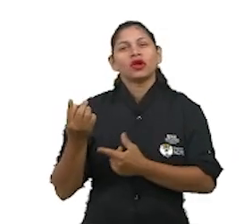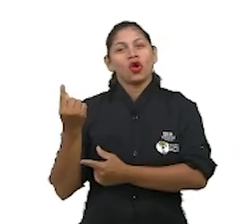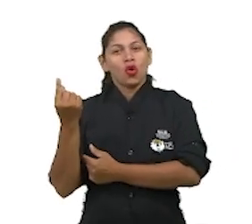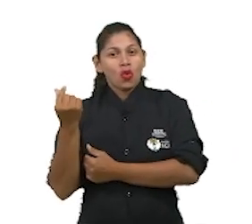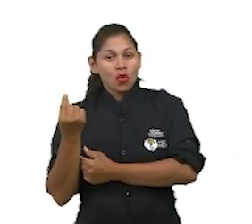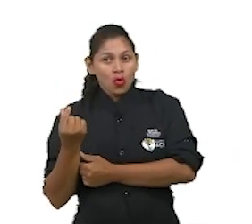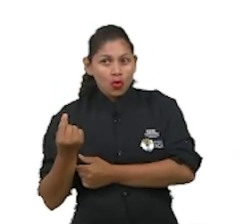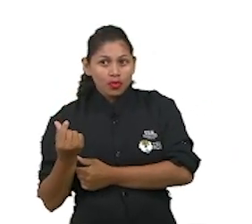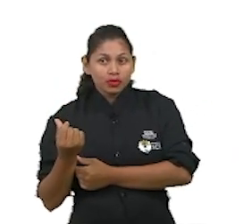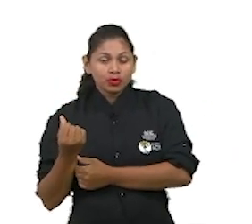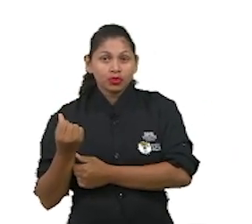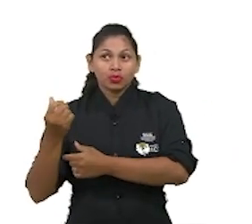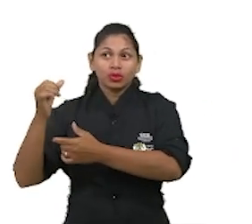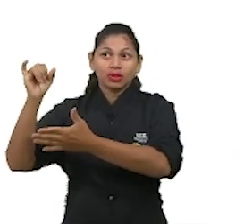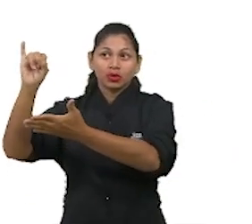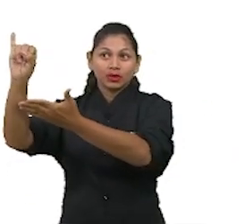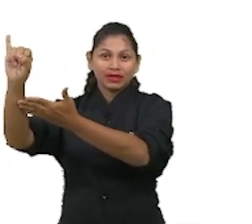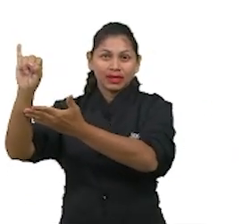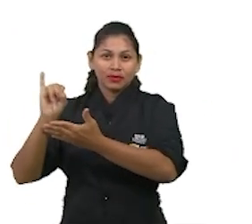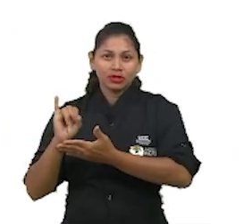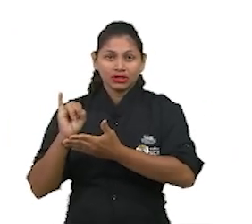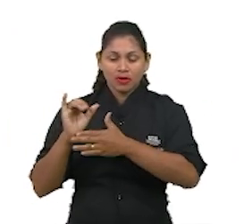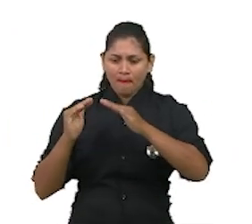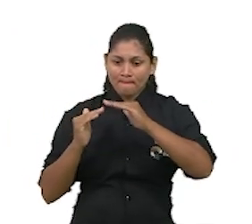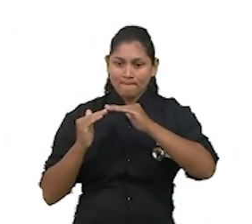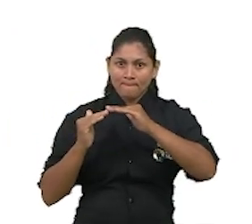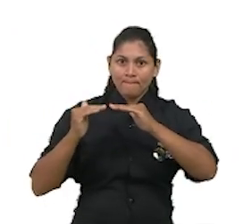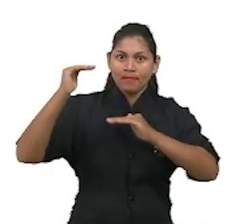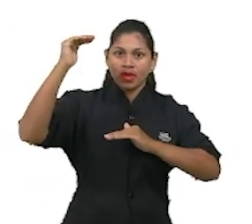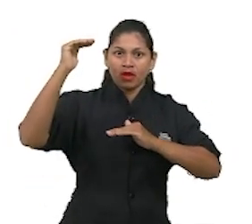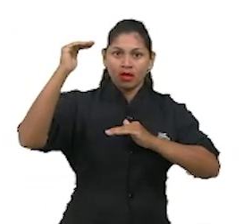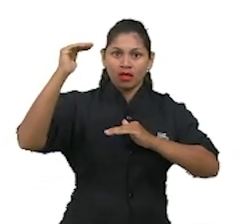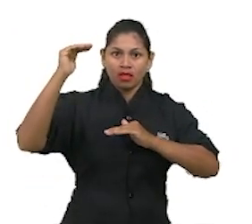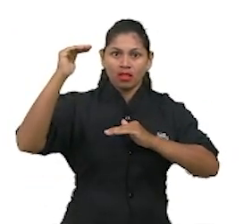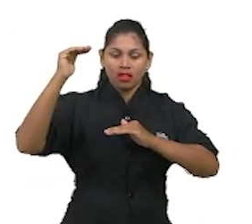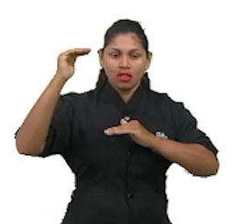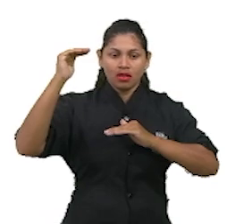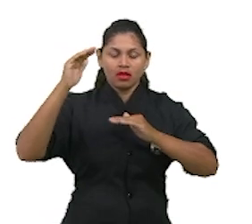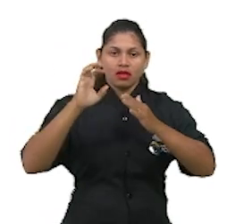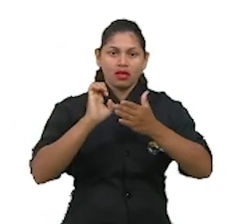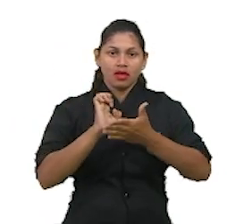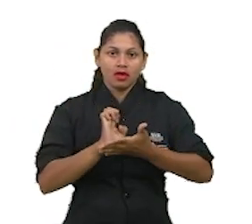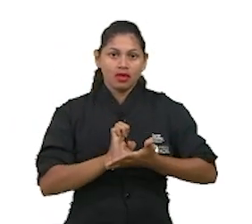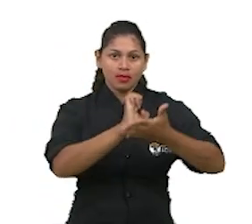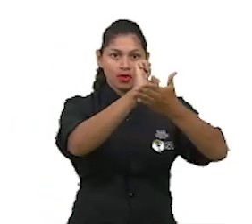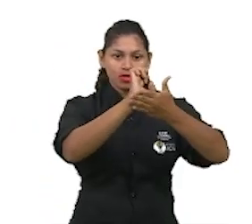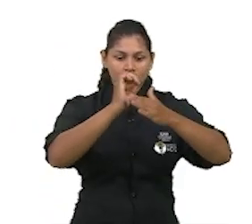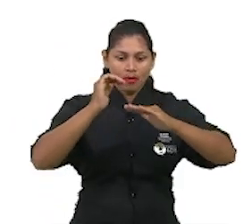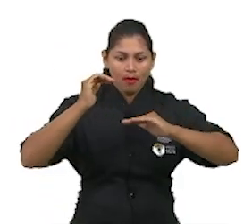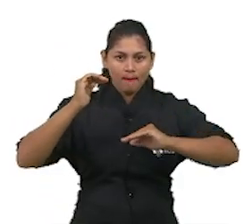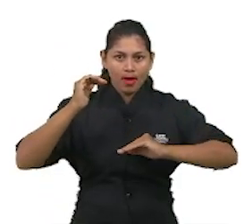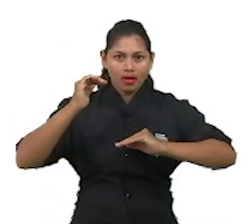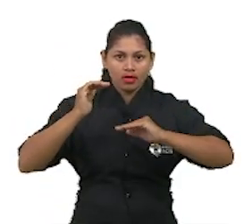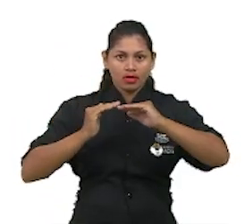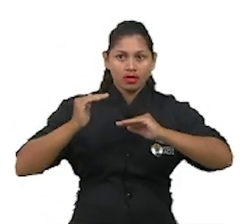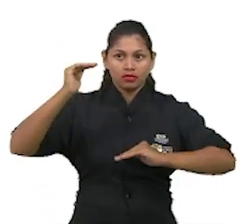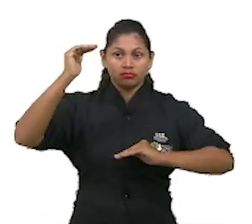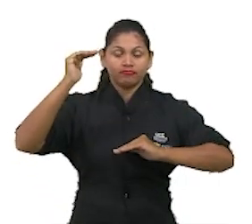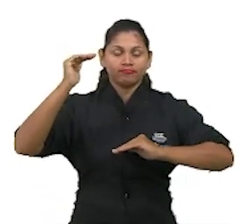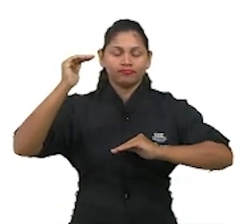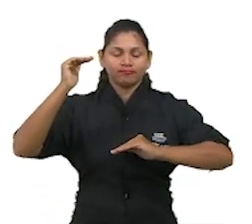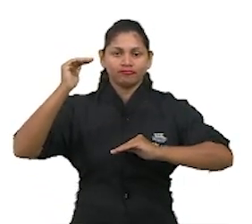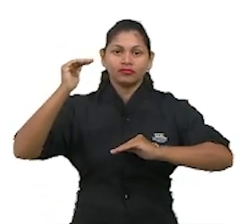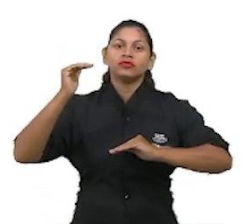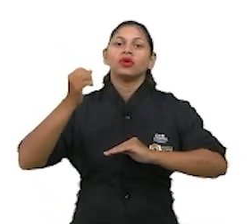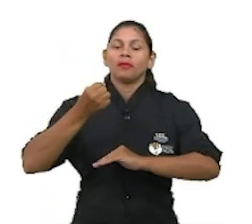das importações, disse que a balança comercial apresenta um superávit. Porém, se